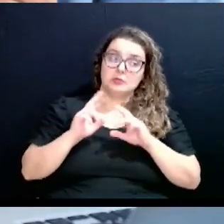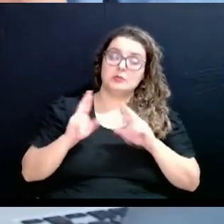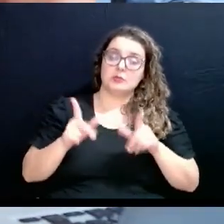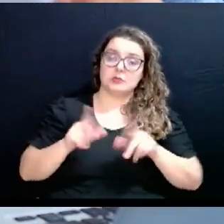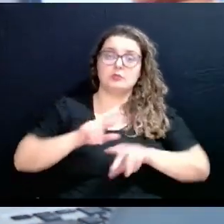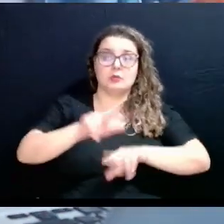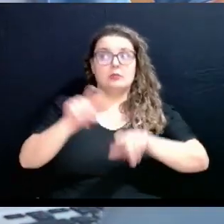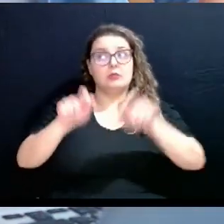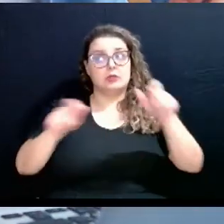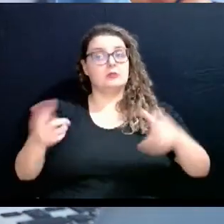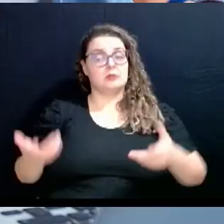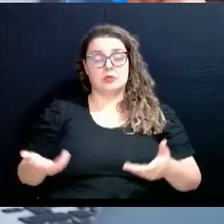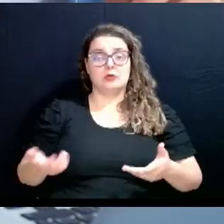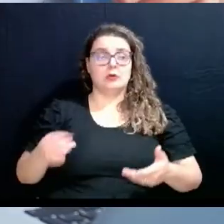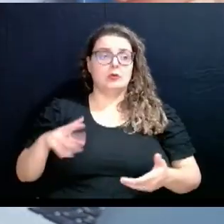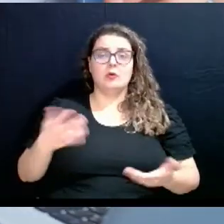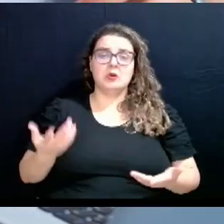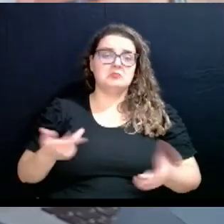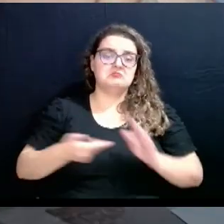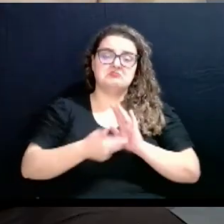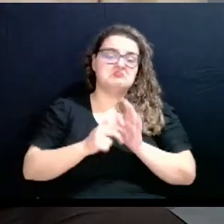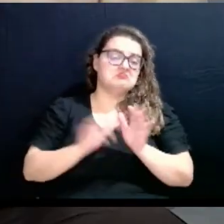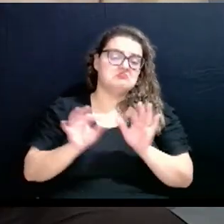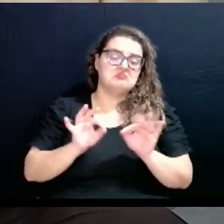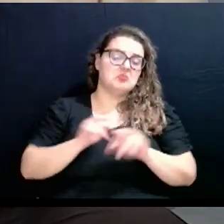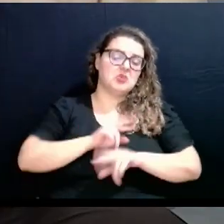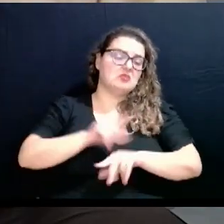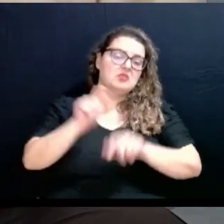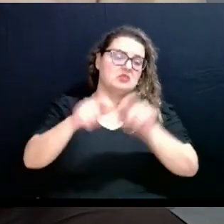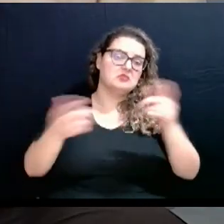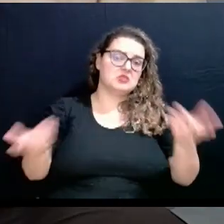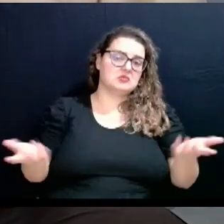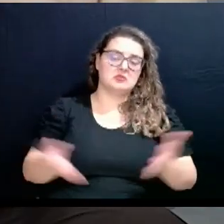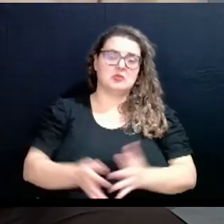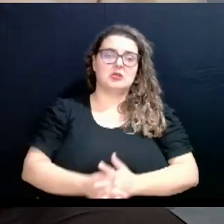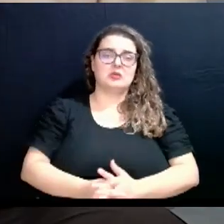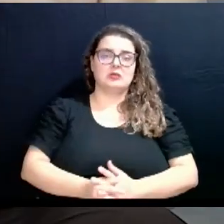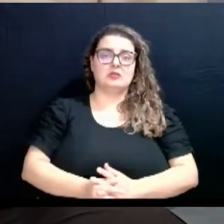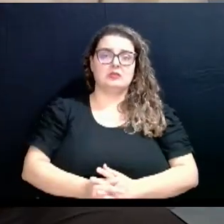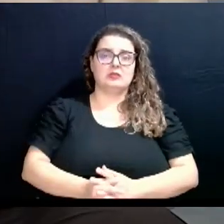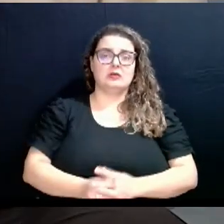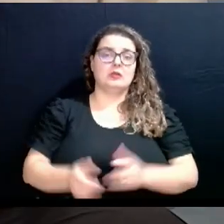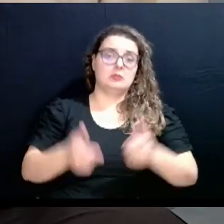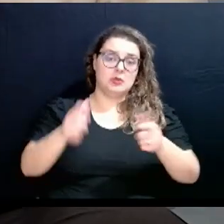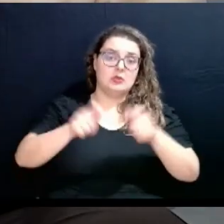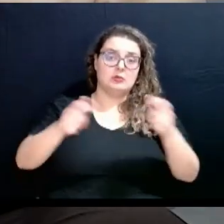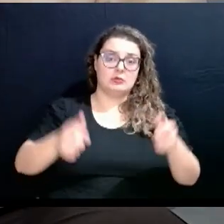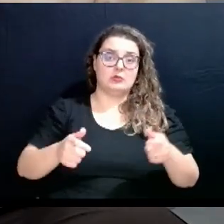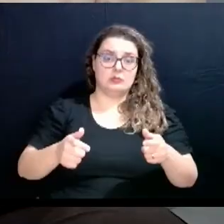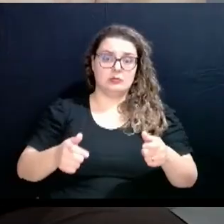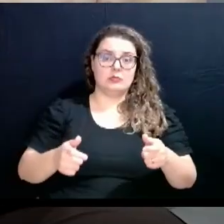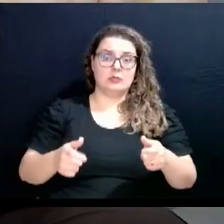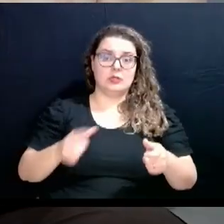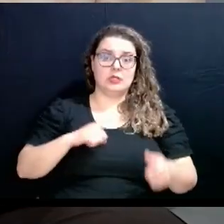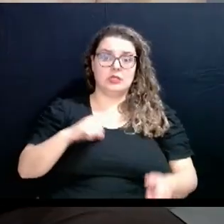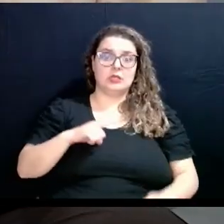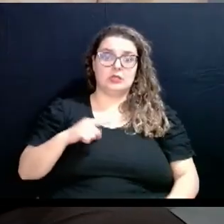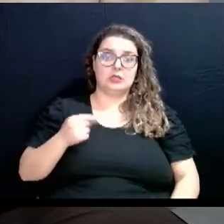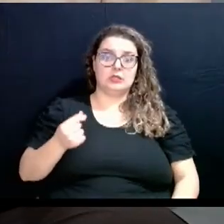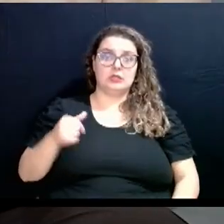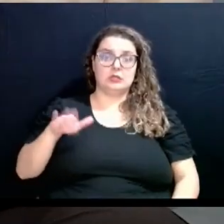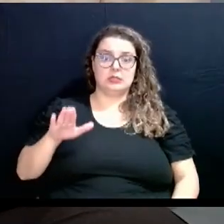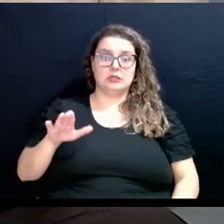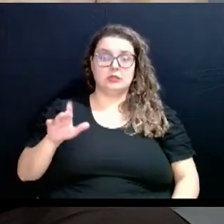fazer a diferença para muitas pessoas ou podem não significar nada para muita gente. A maioria das pessoas, quem tem